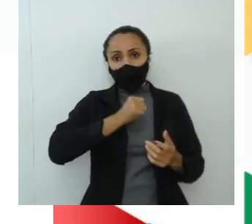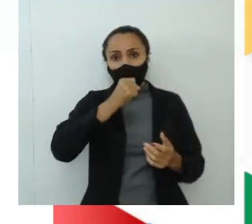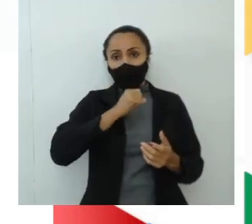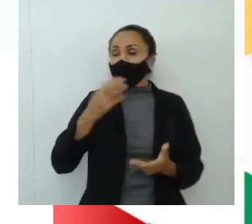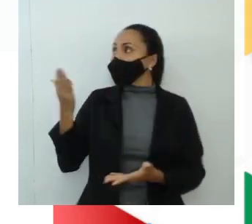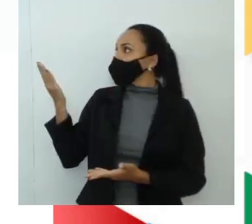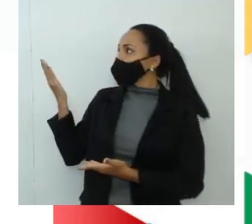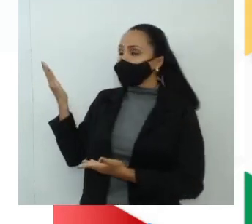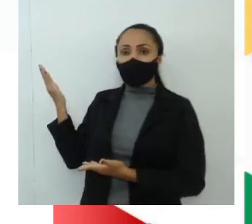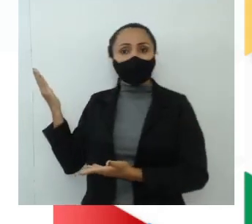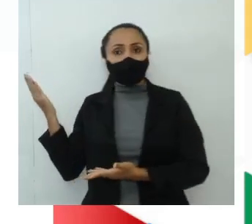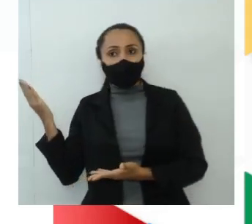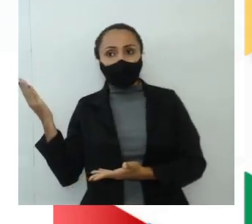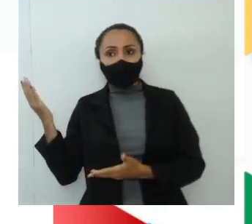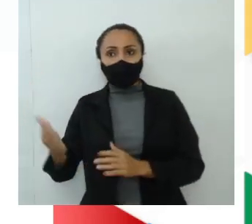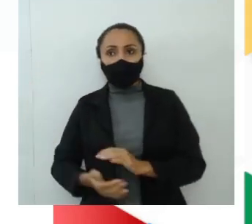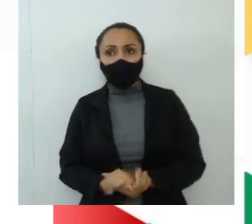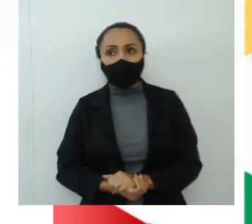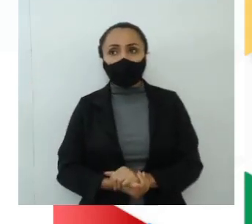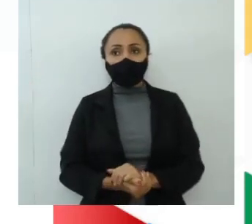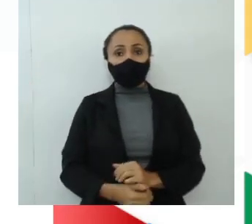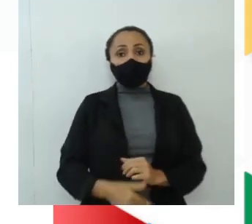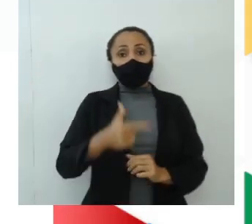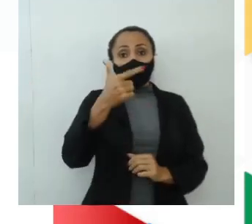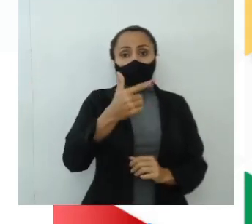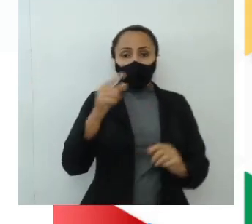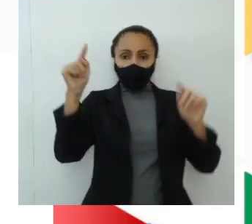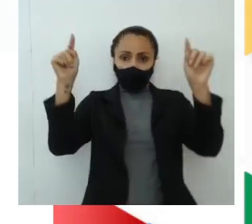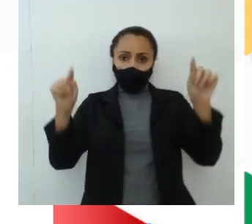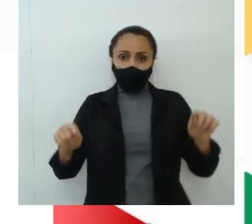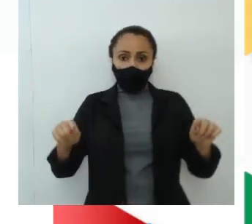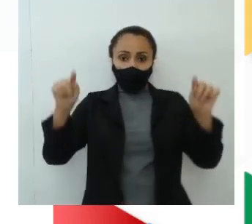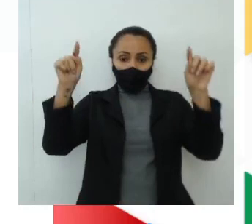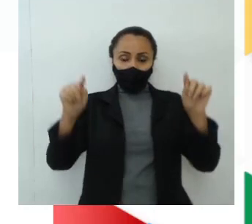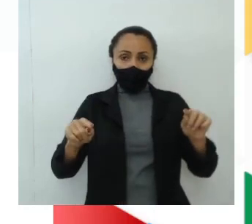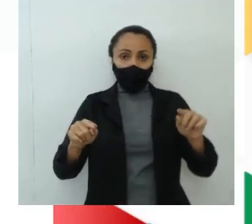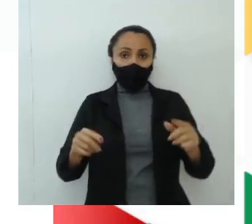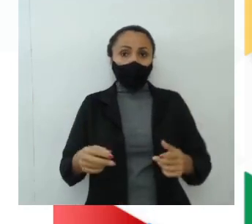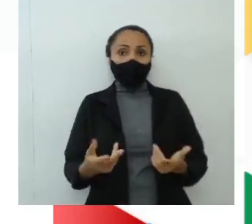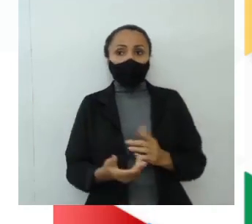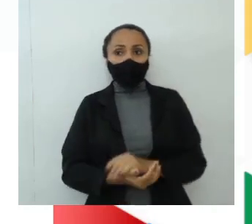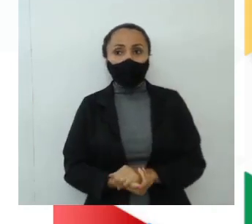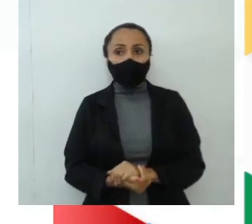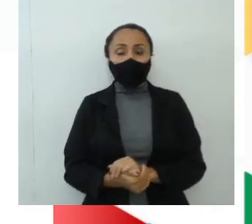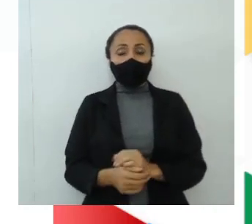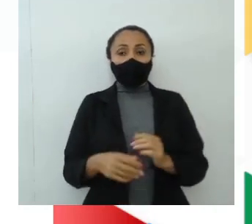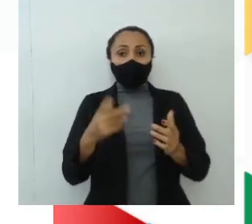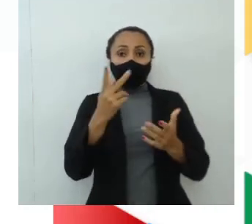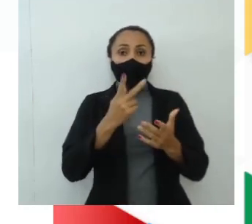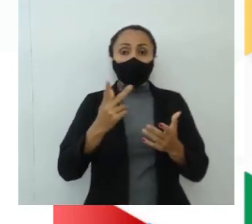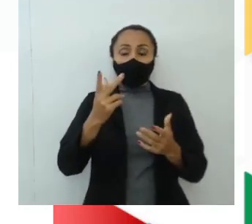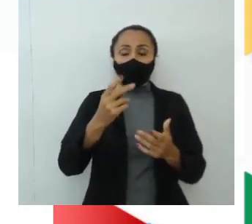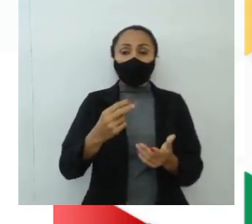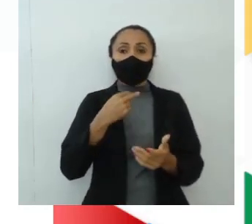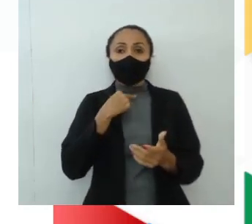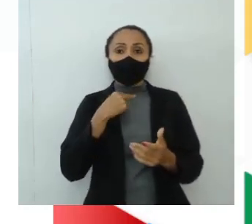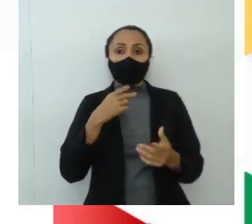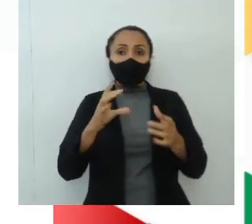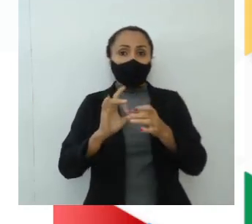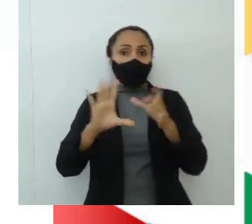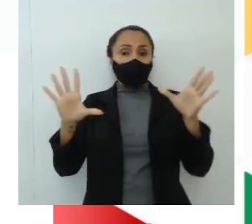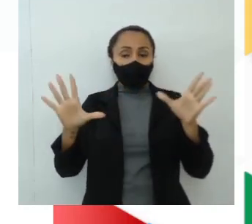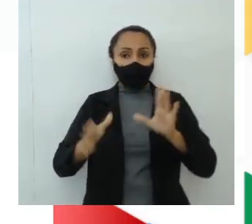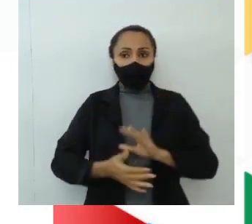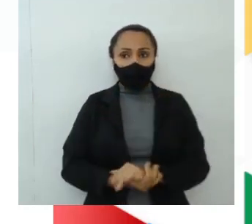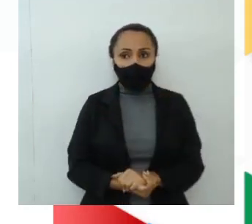aí? Dois de seus lados não podem se cruzar e a figura não pode ter aberturas. Então, ela